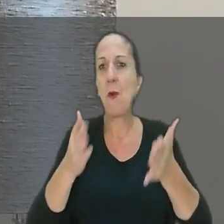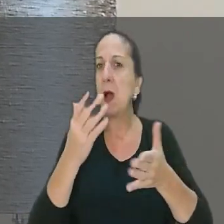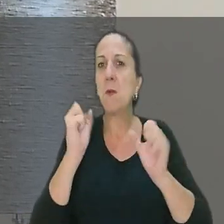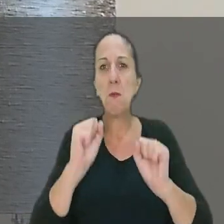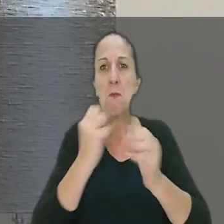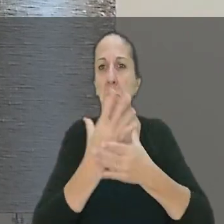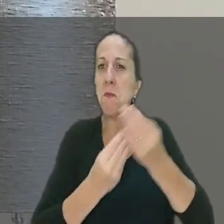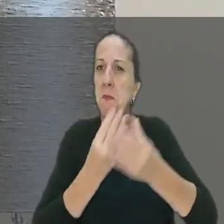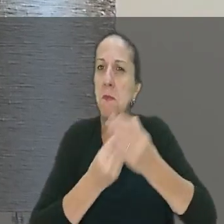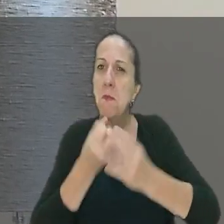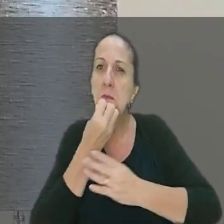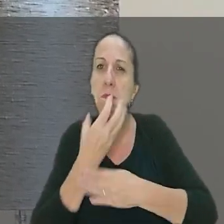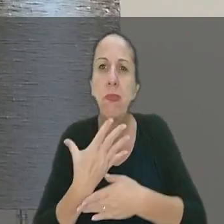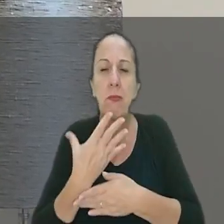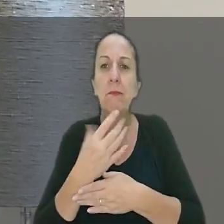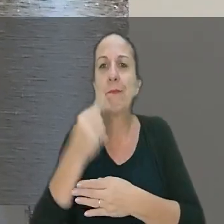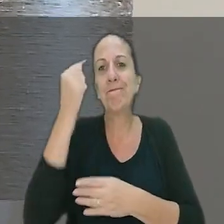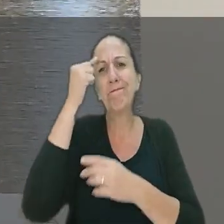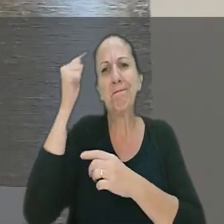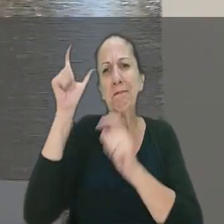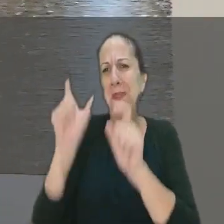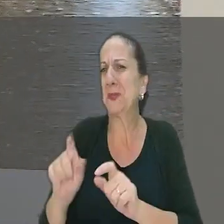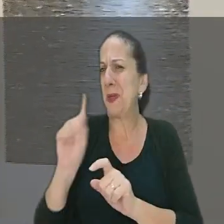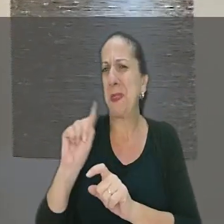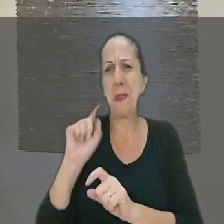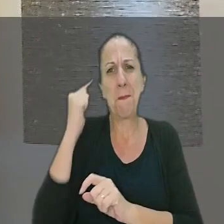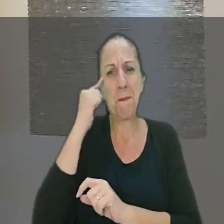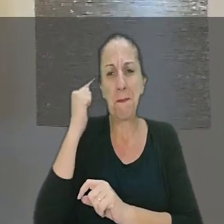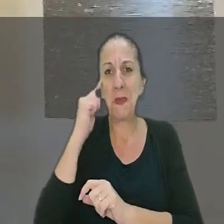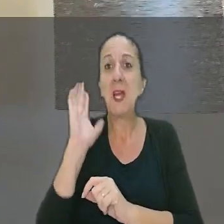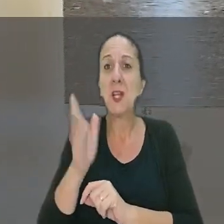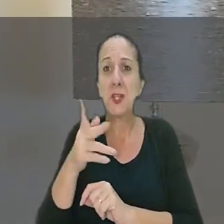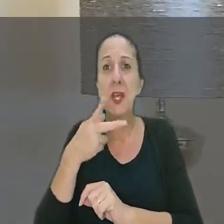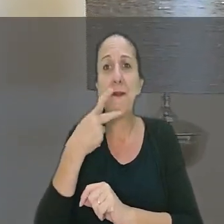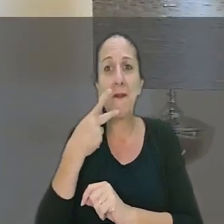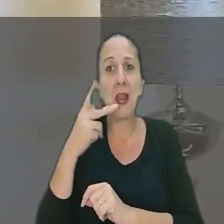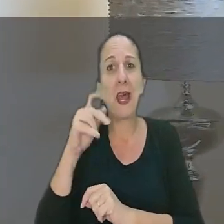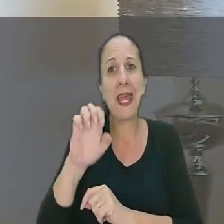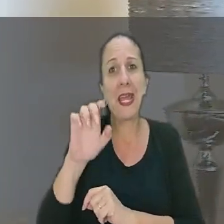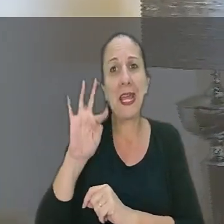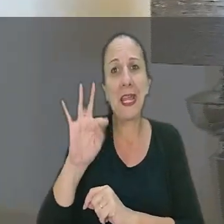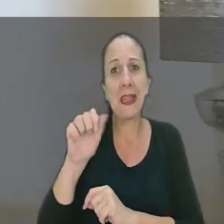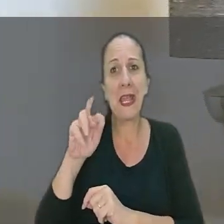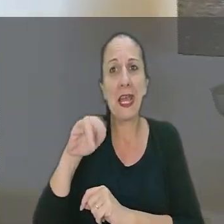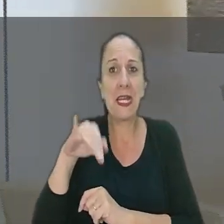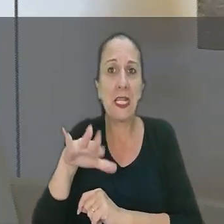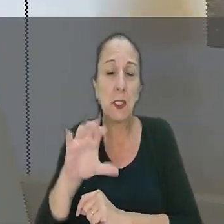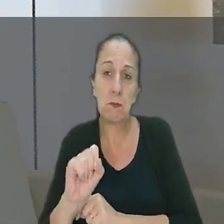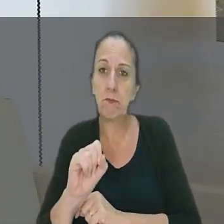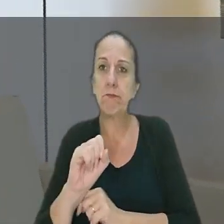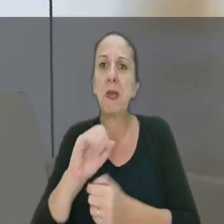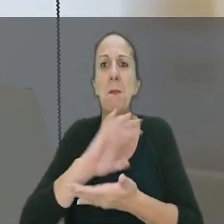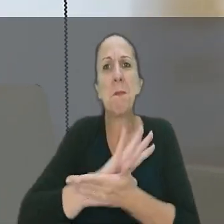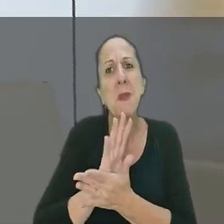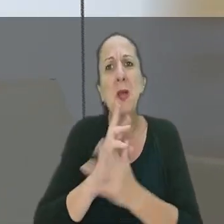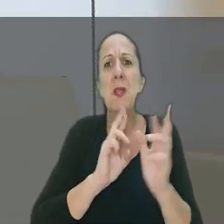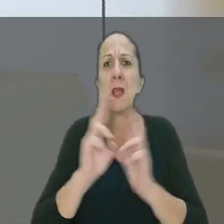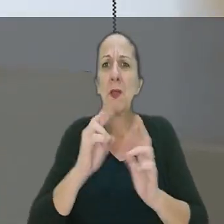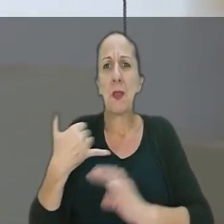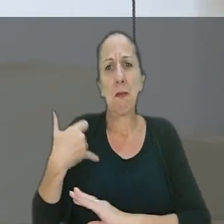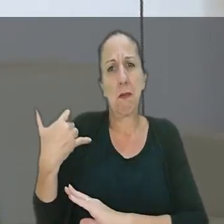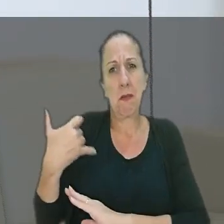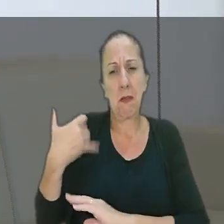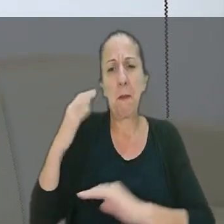ser muito produtiva. Mas tem muita gente que não pensa assim. Você já ouviu falar em etarismo? É o preconceito relacionado à